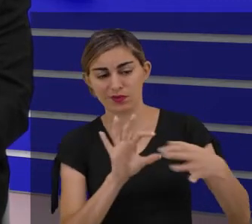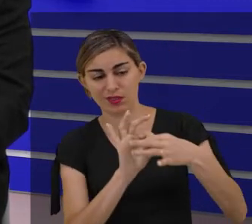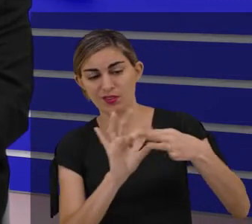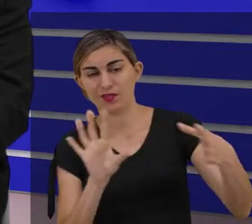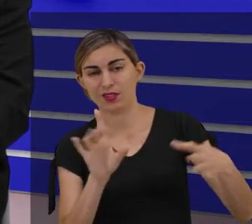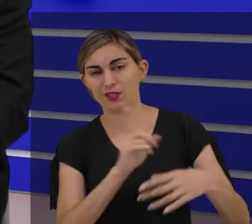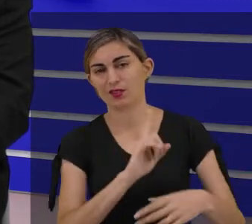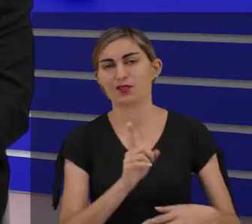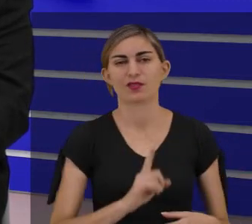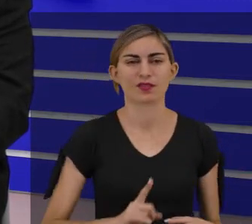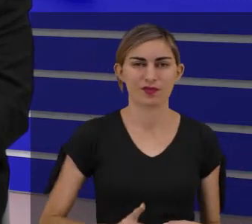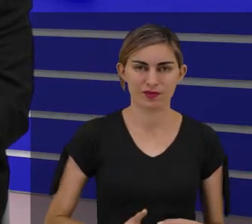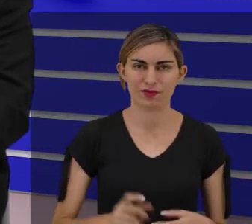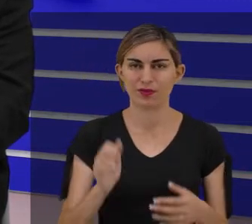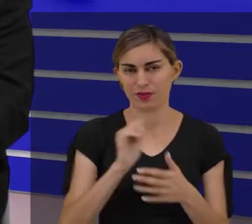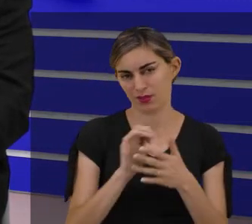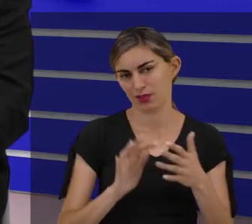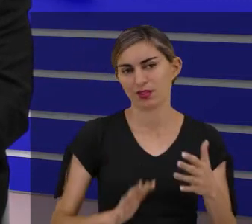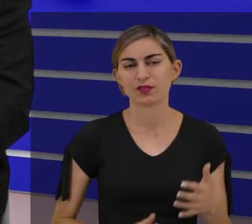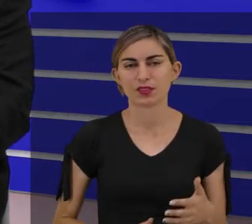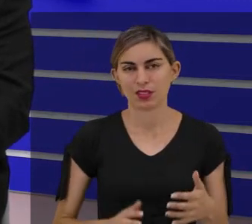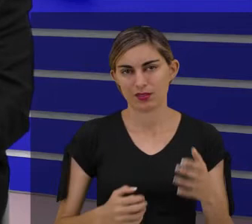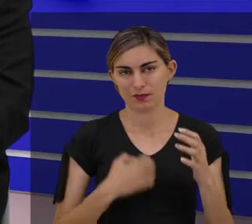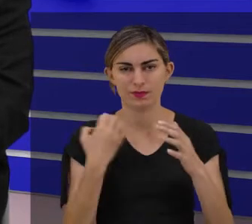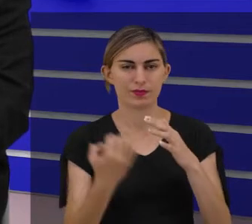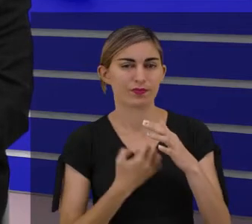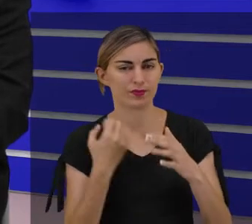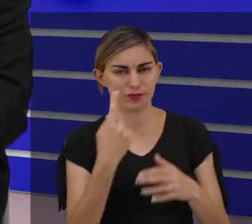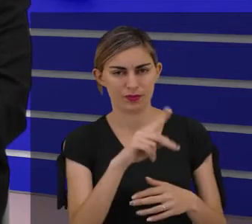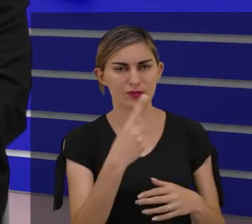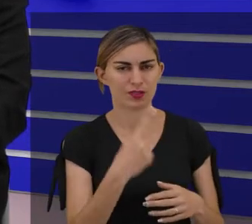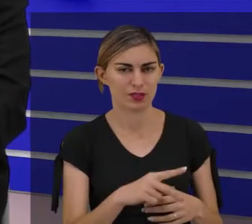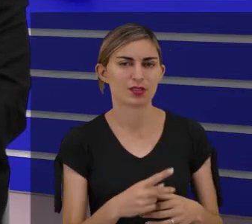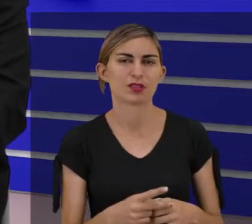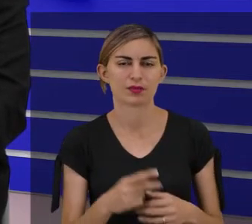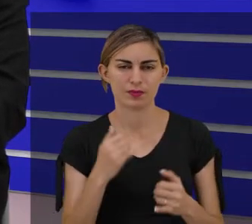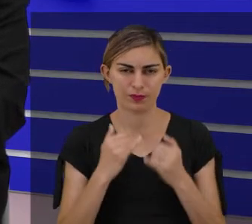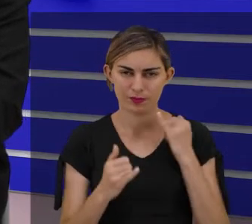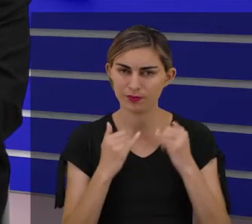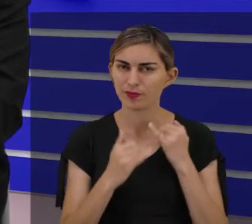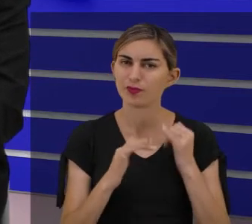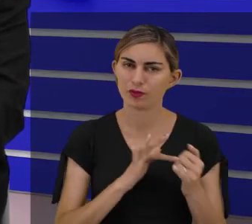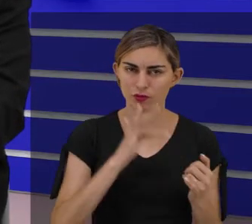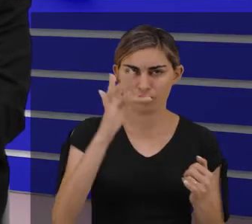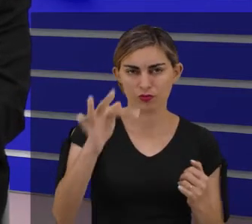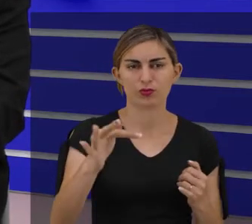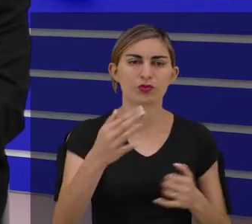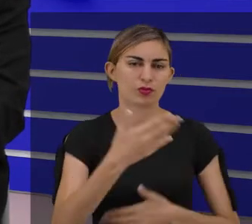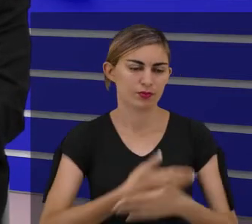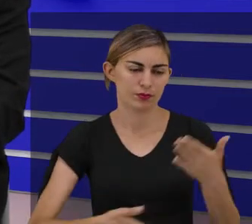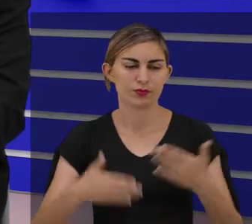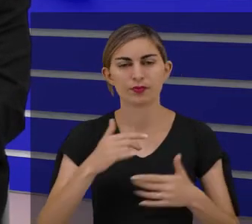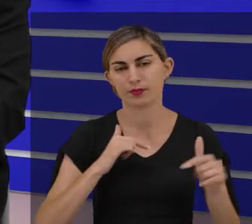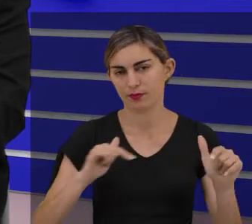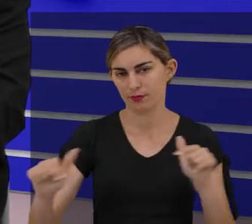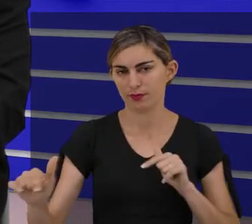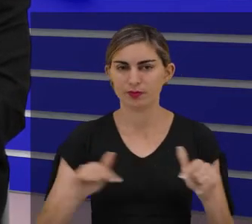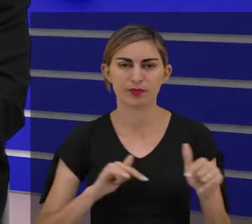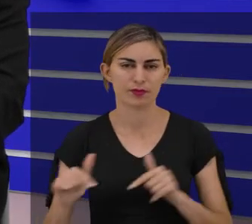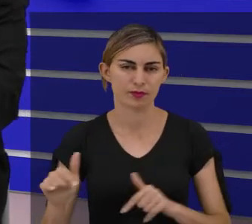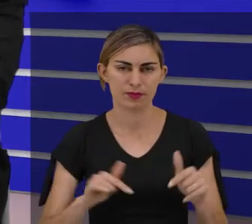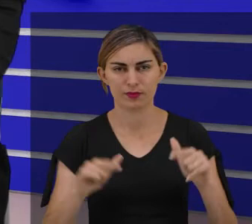direta física, de atividade física com essa empresa. Esse me parece que é o futuro das relações de trabalho. Uma